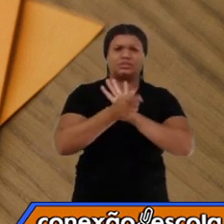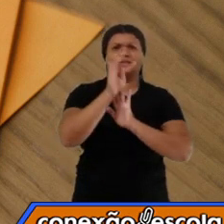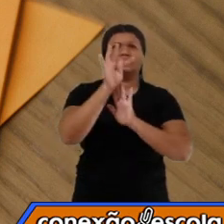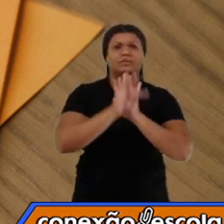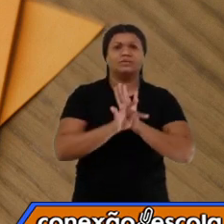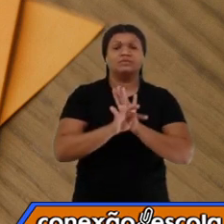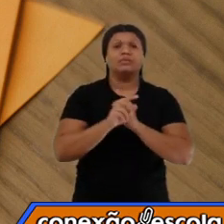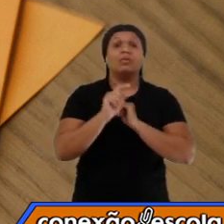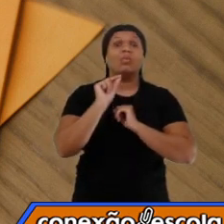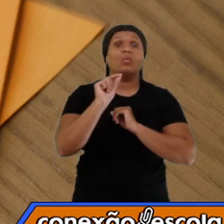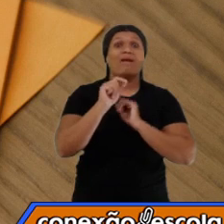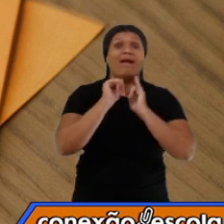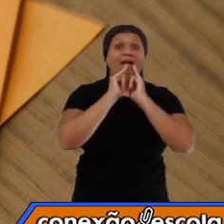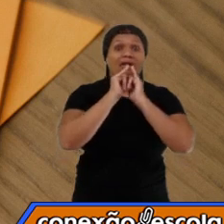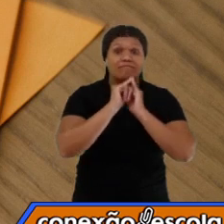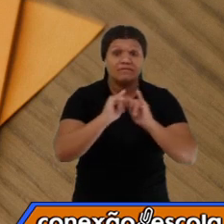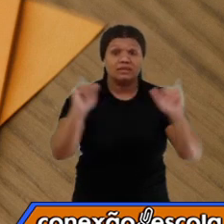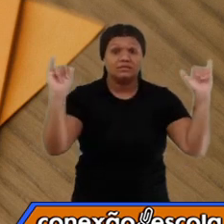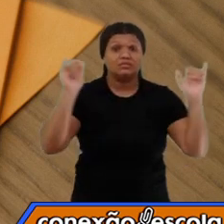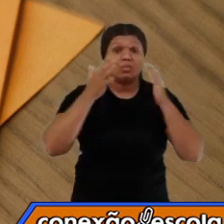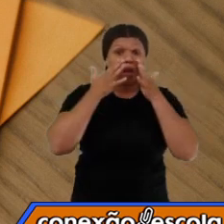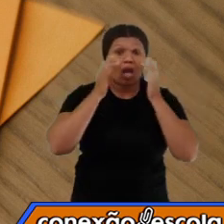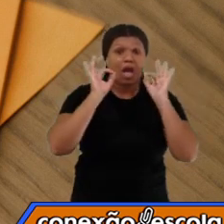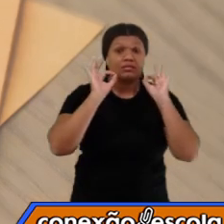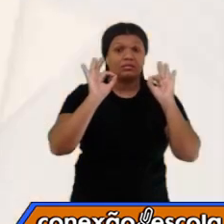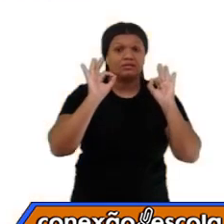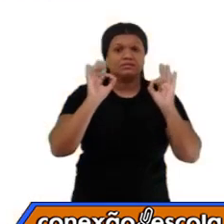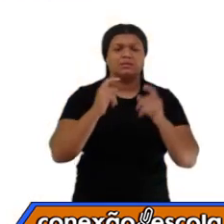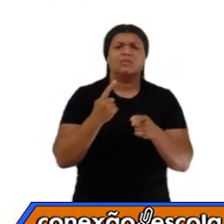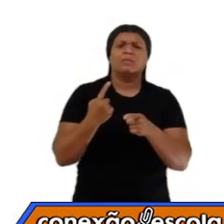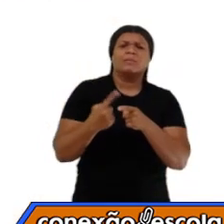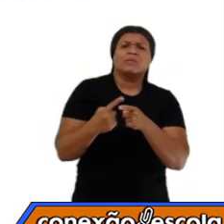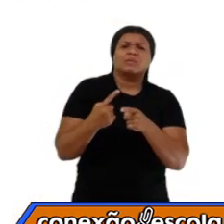textual aviso. Por quê? Por toda